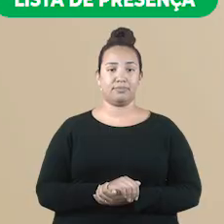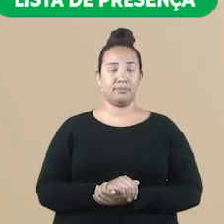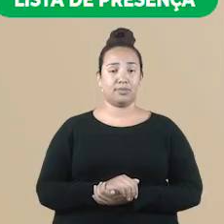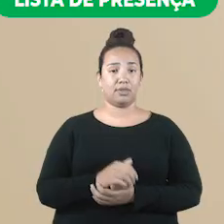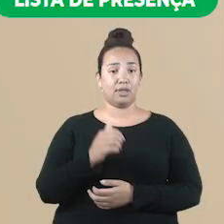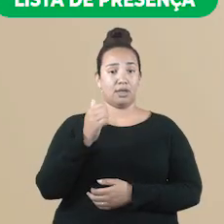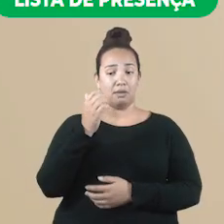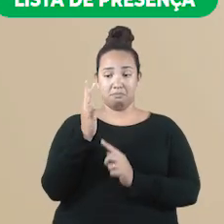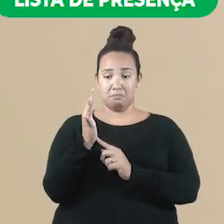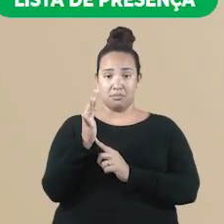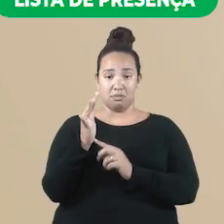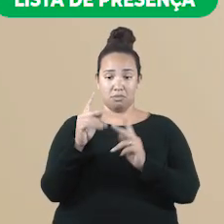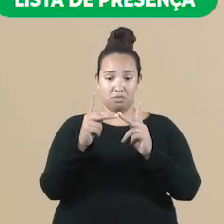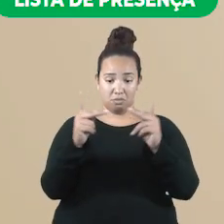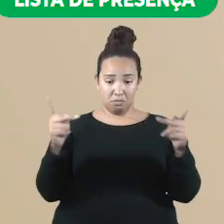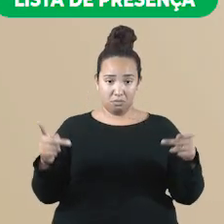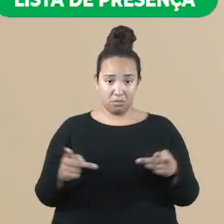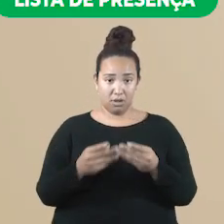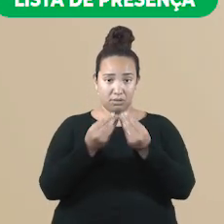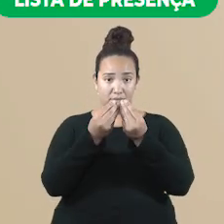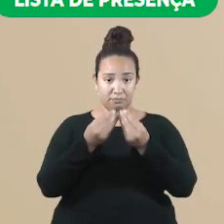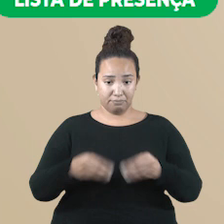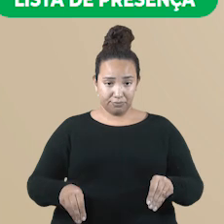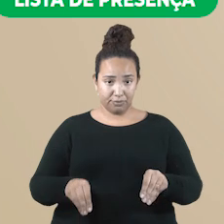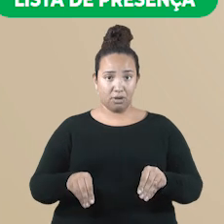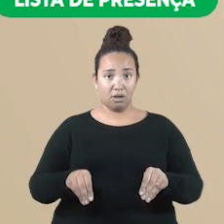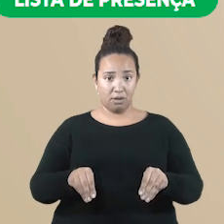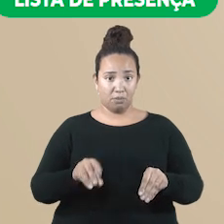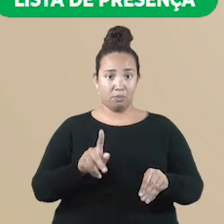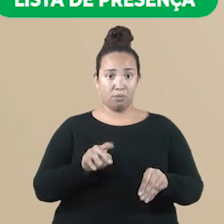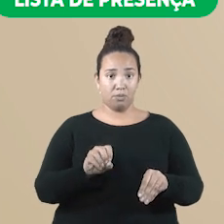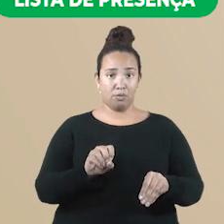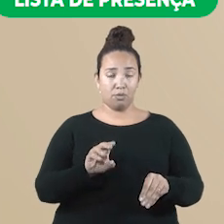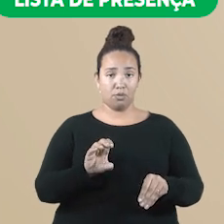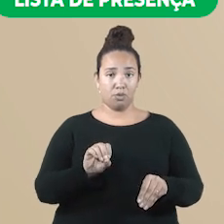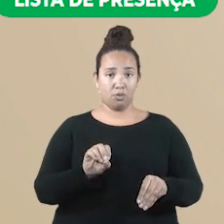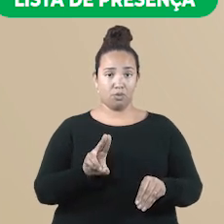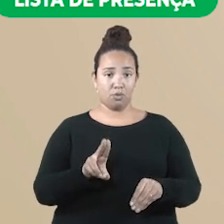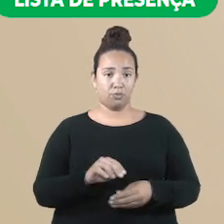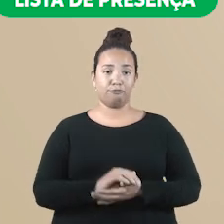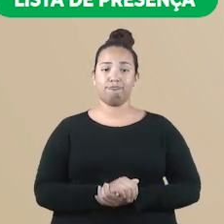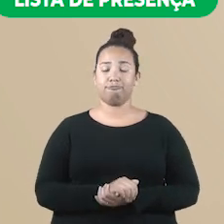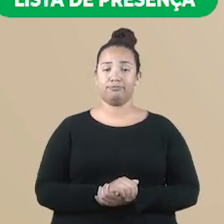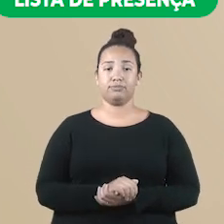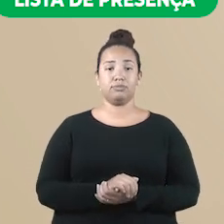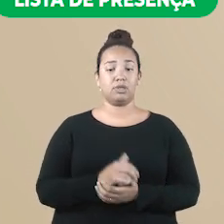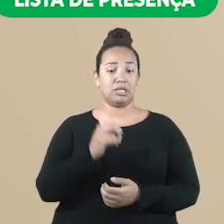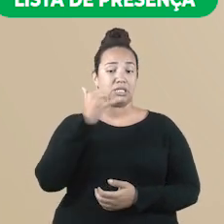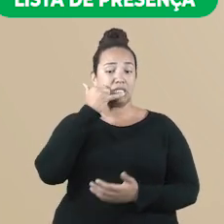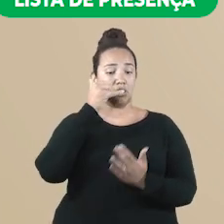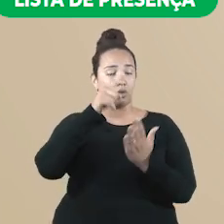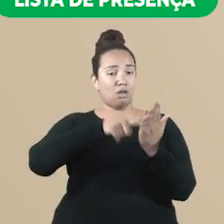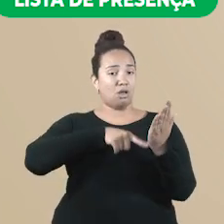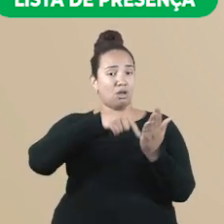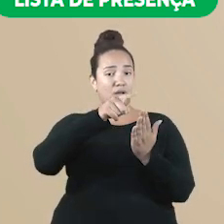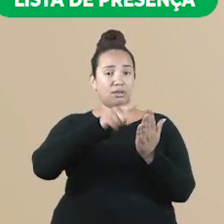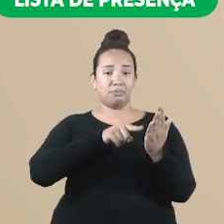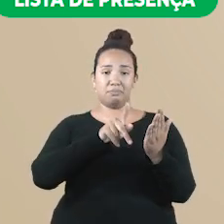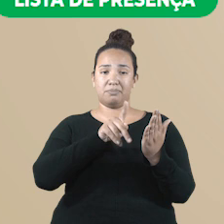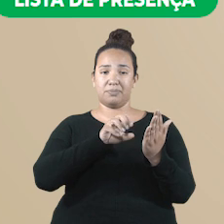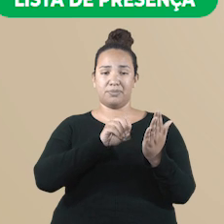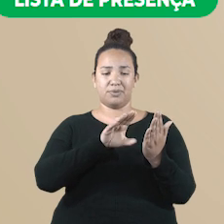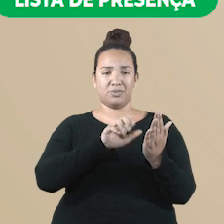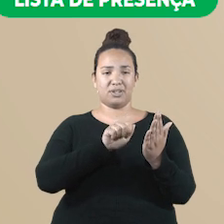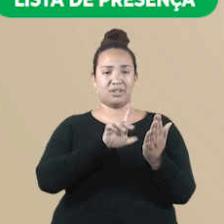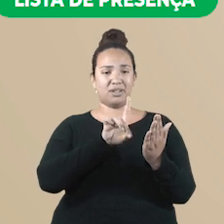frases. O prato caiu da minha mão e pocou todo. A tela do meu celular